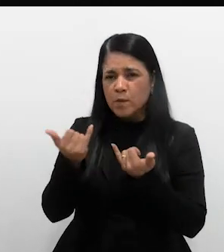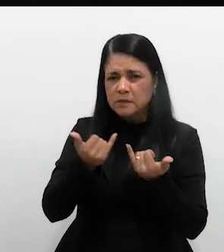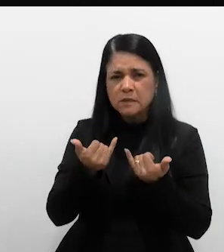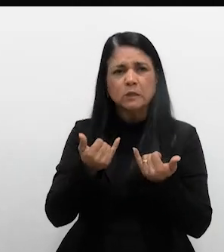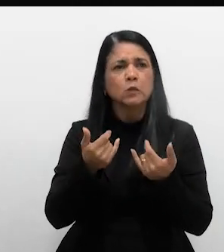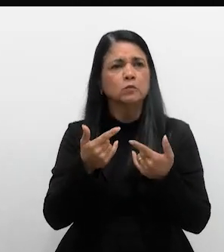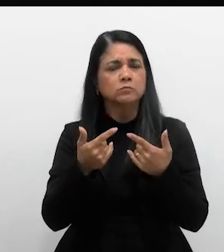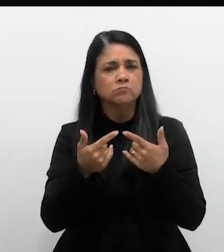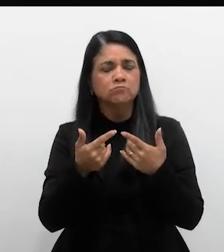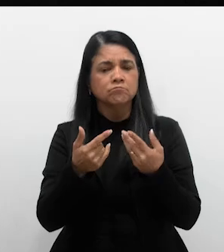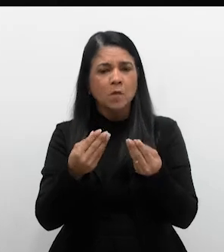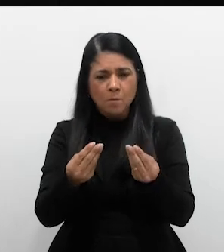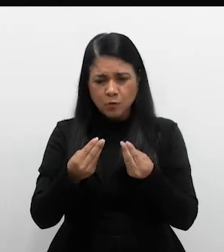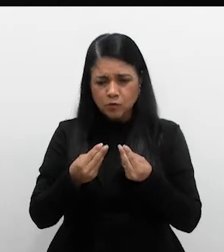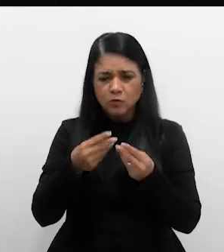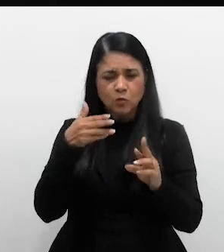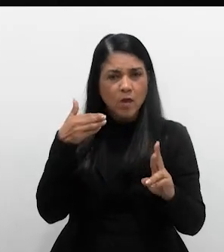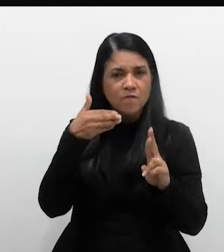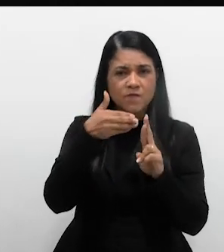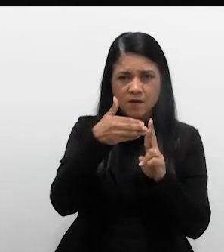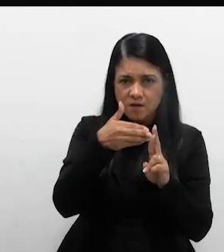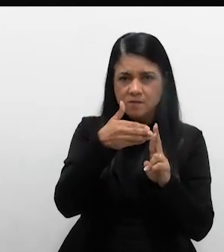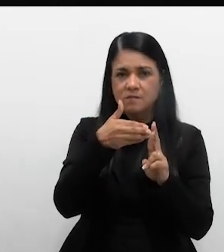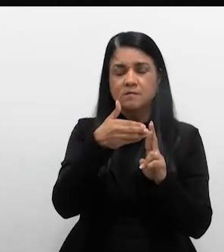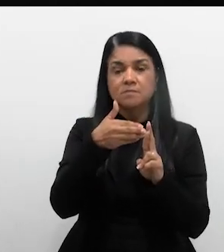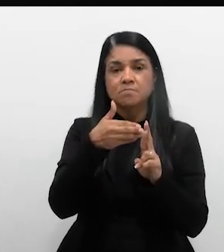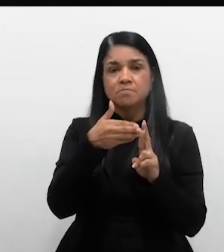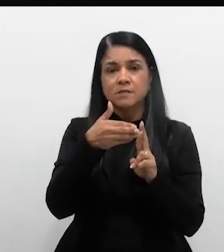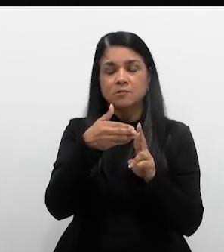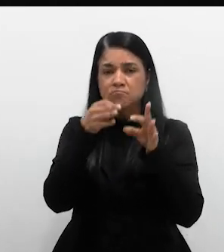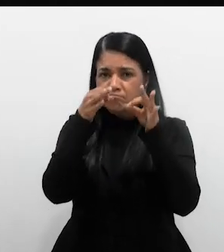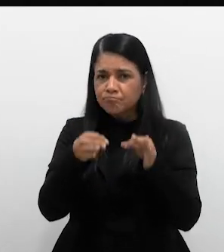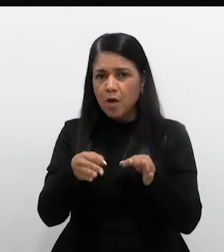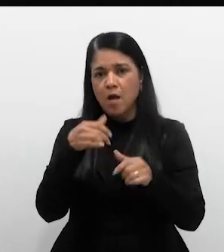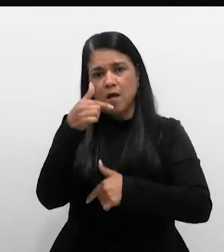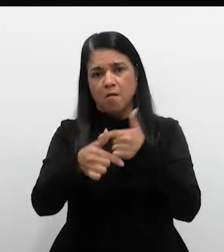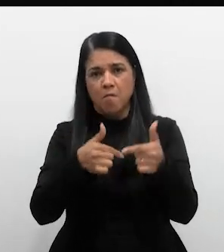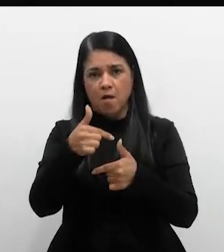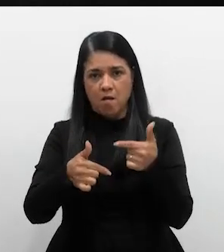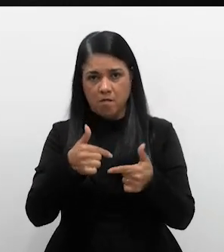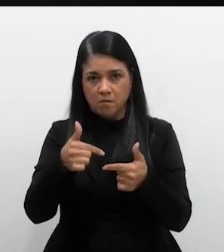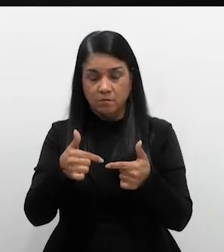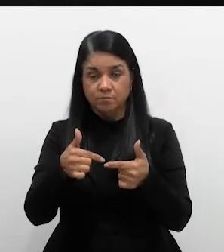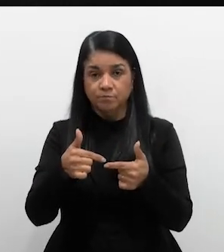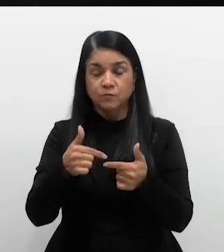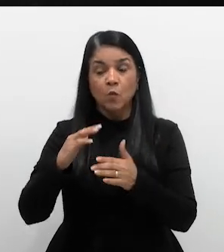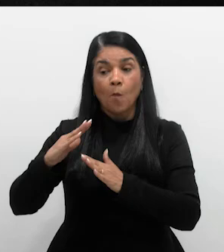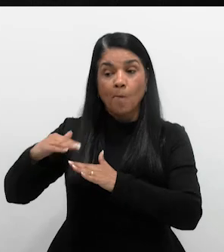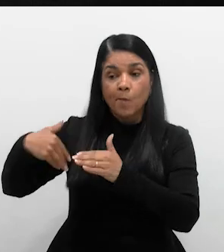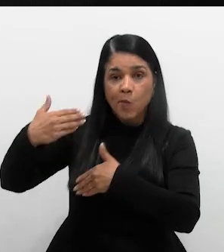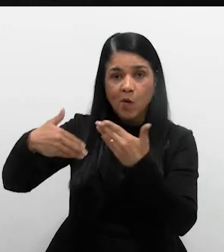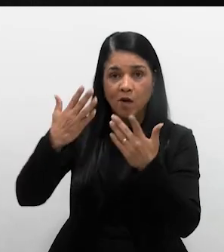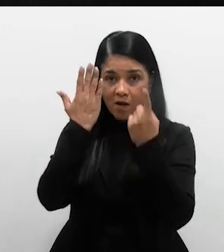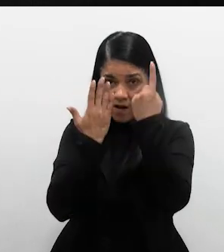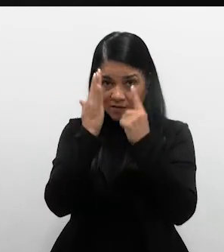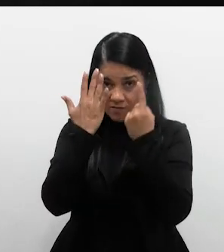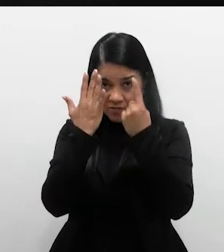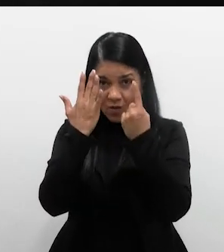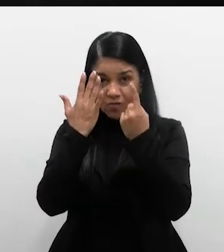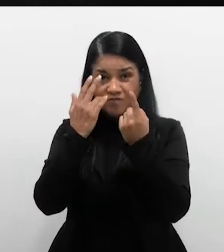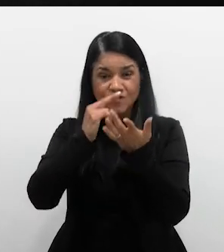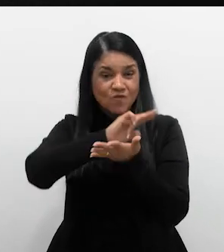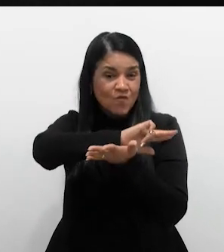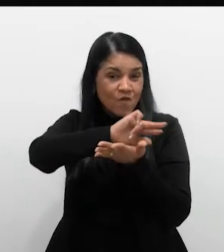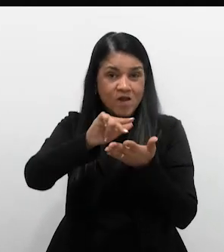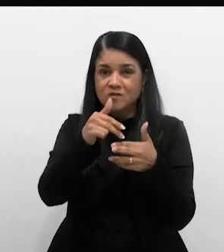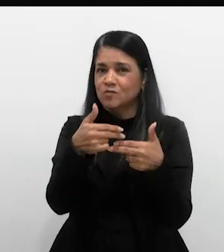fomentando informação e me trazendo as referências para que a gente possa acertar. Né? No processo de carnaval, a gente tem que dar